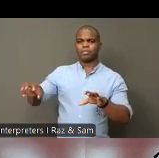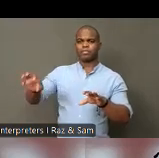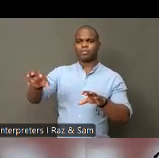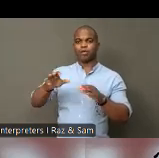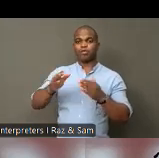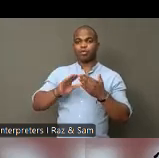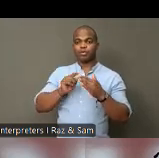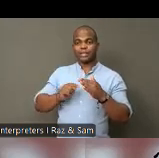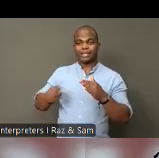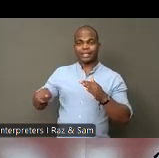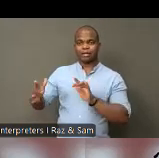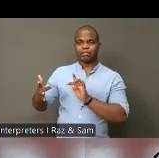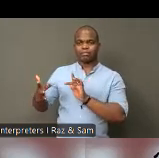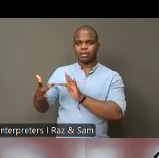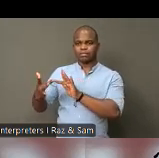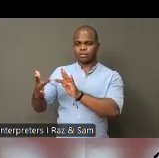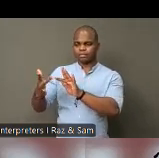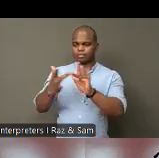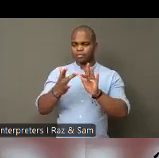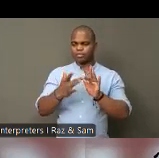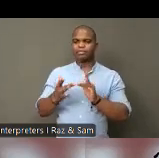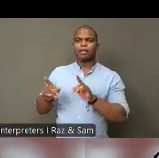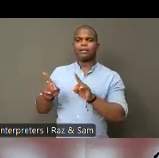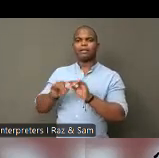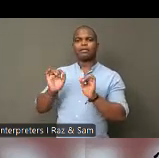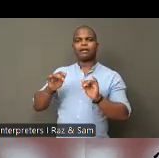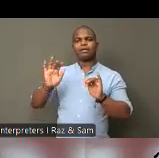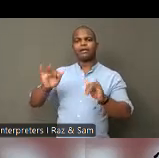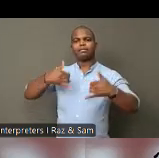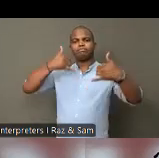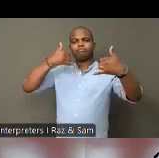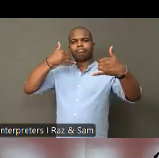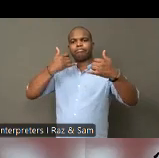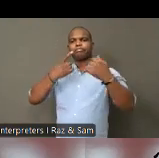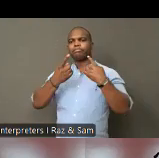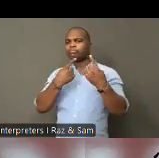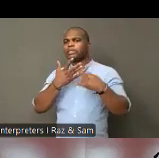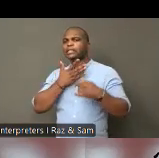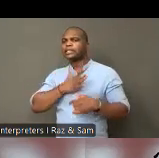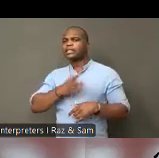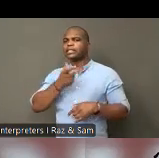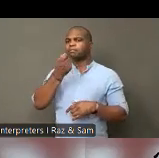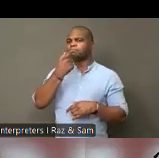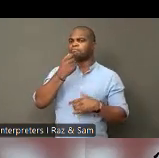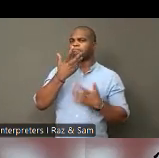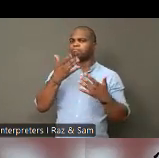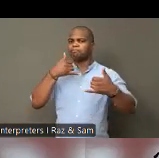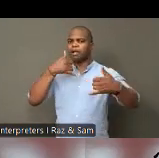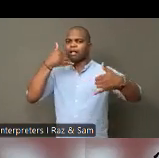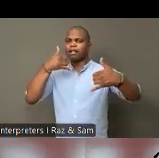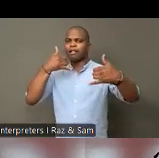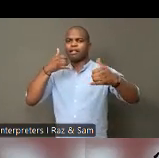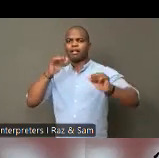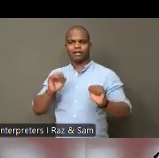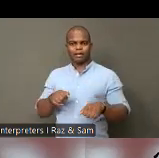para telemedicina e até ao final do ano nós esperamos que vamos passar para 80